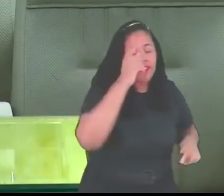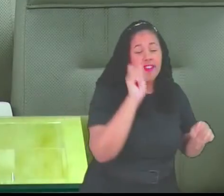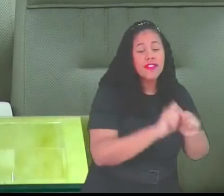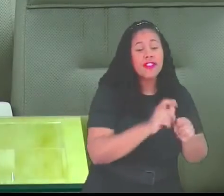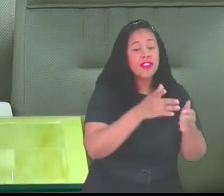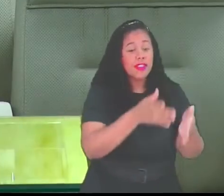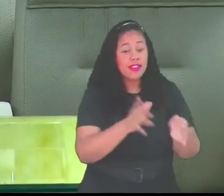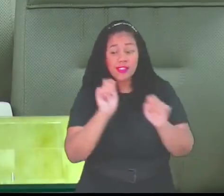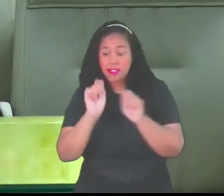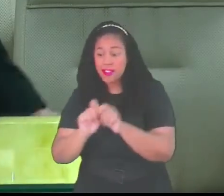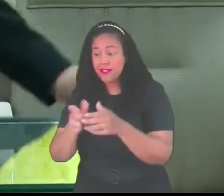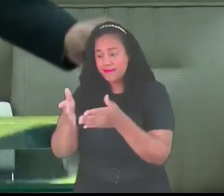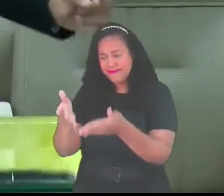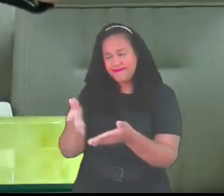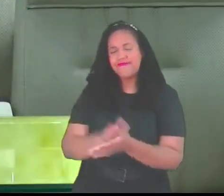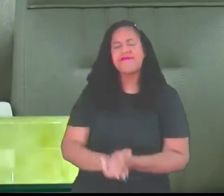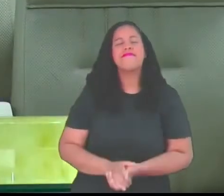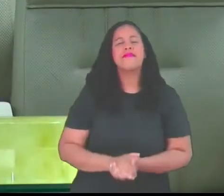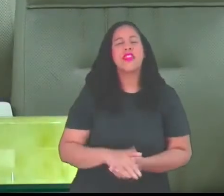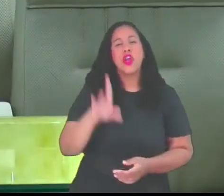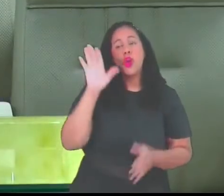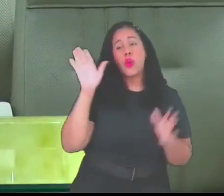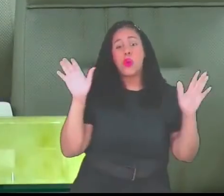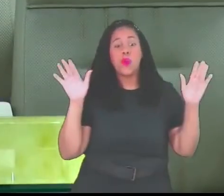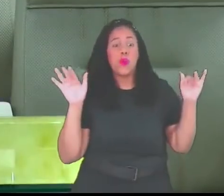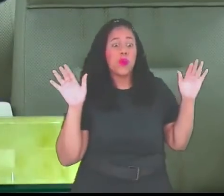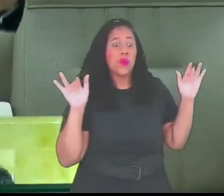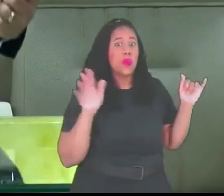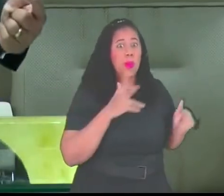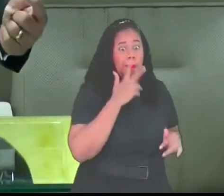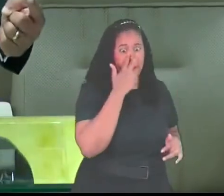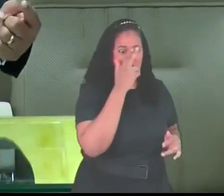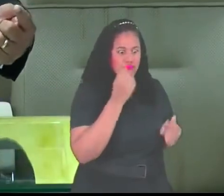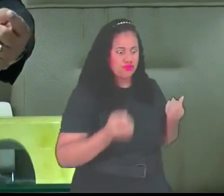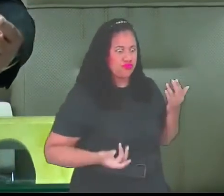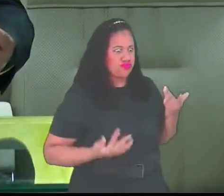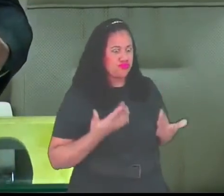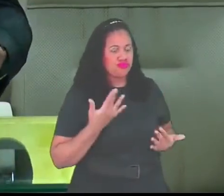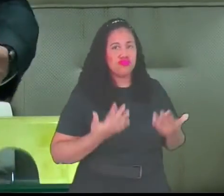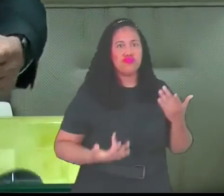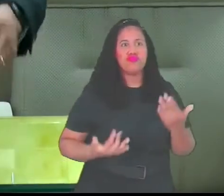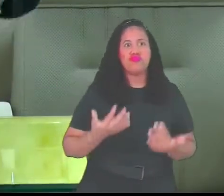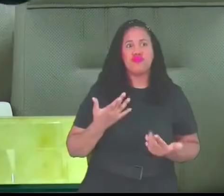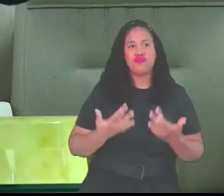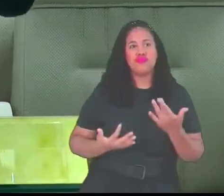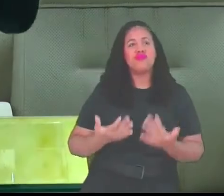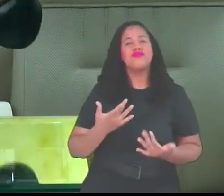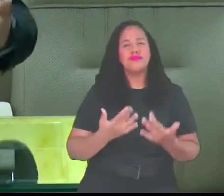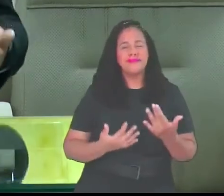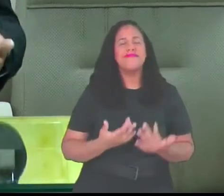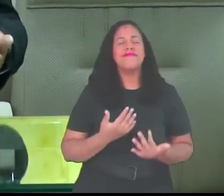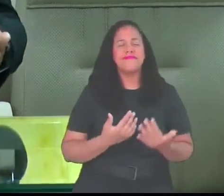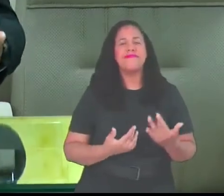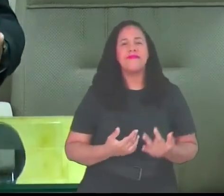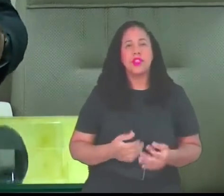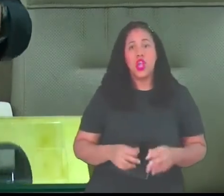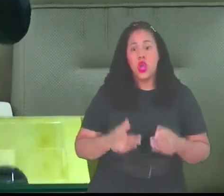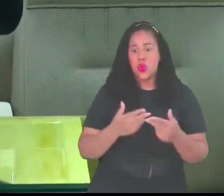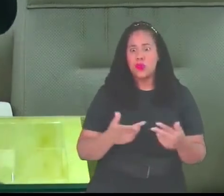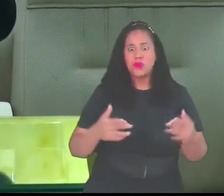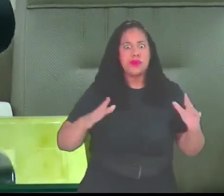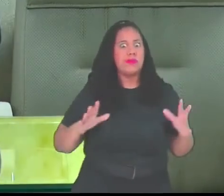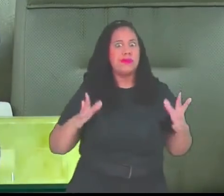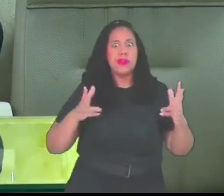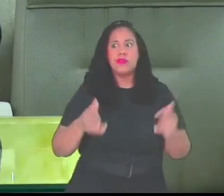aquilo. Os seus anjos são labaredas de fogo. É algo transcendental. O